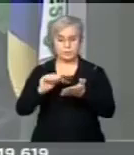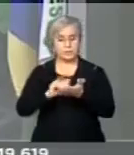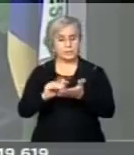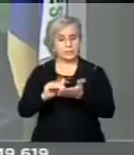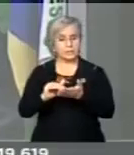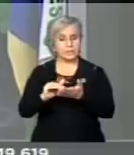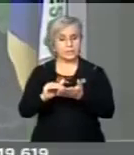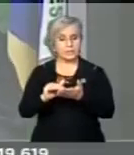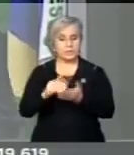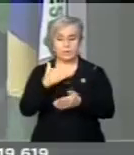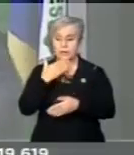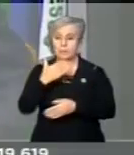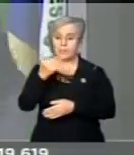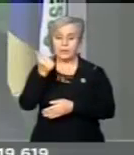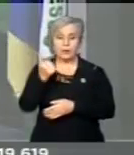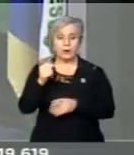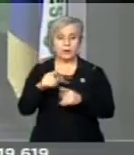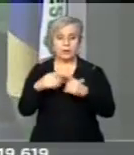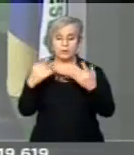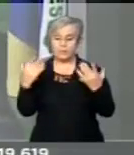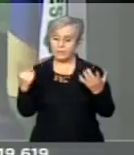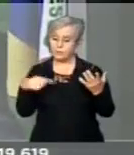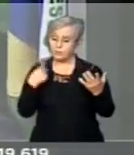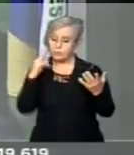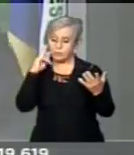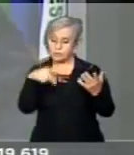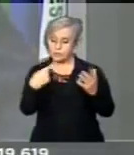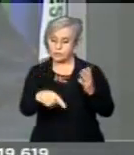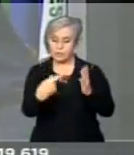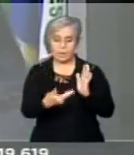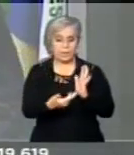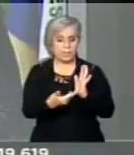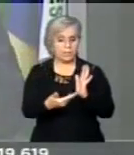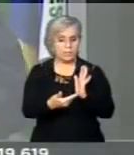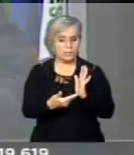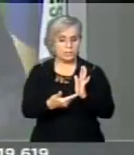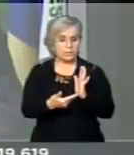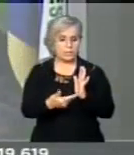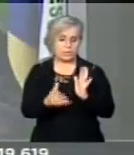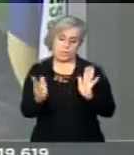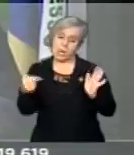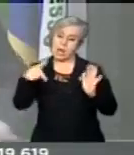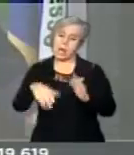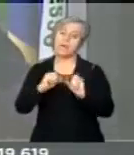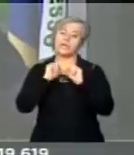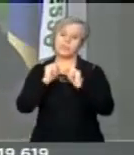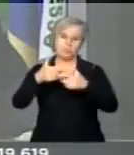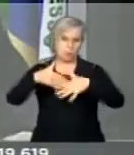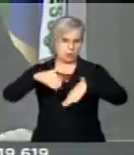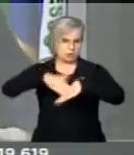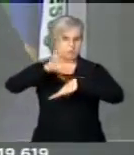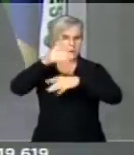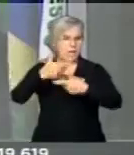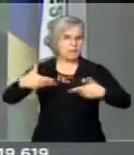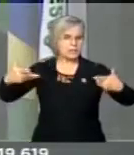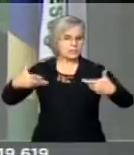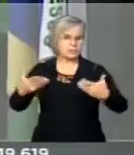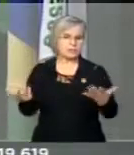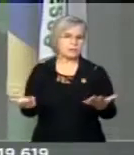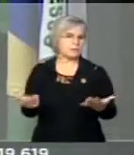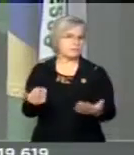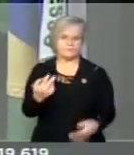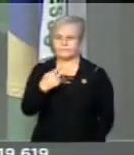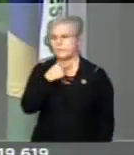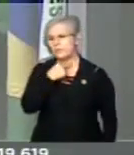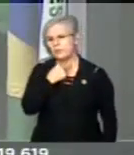mais eficiente, mas aí quando a gente olha para a nossa própria casa, a gente muda de opinião e diz, não, aqui pode, aqui eu crio mais comissão,